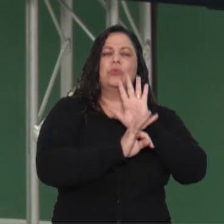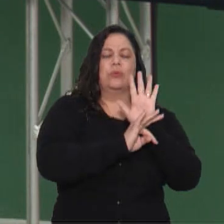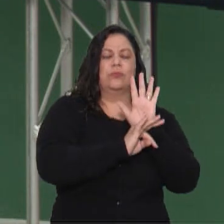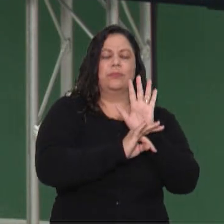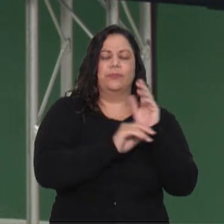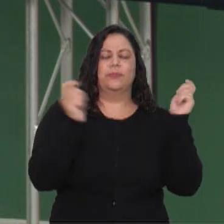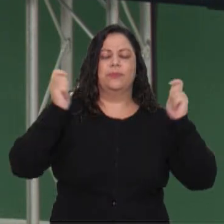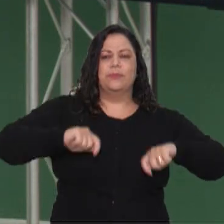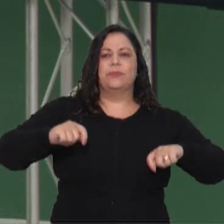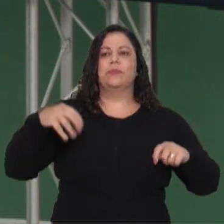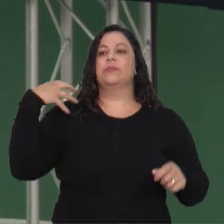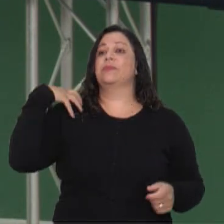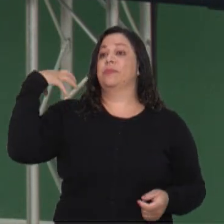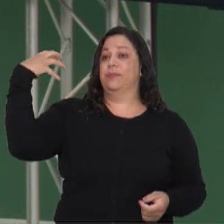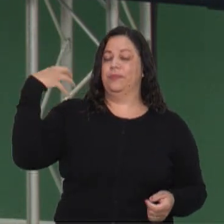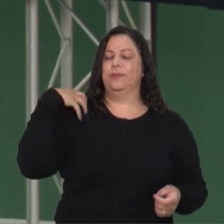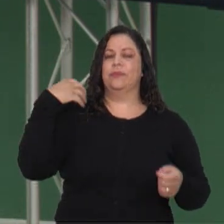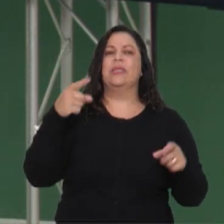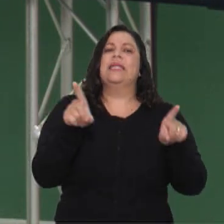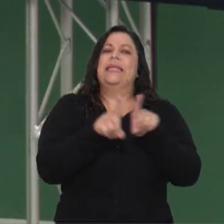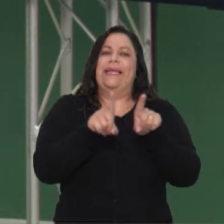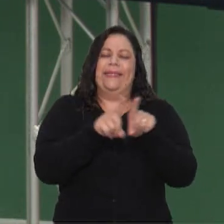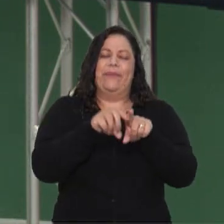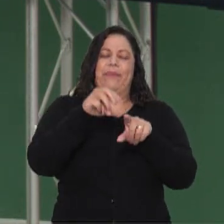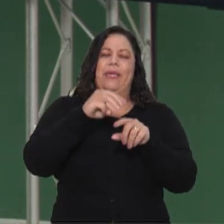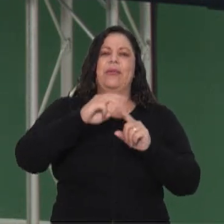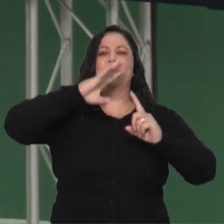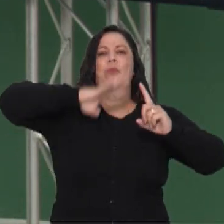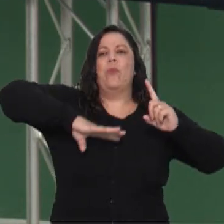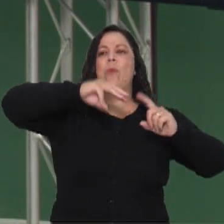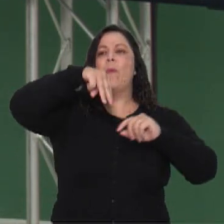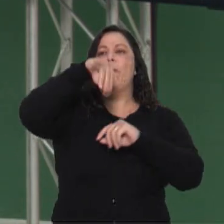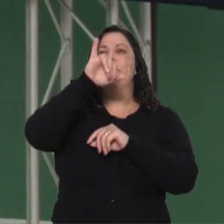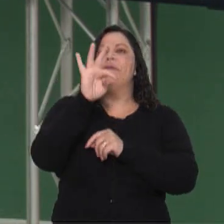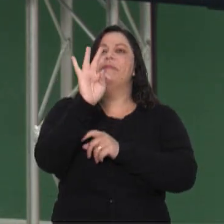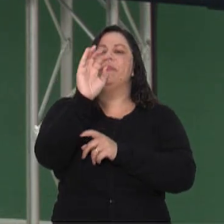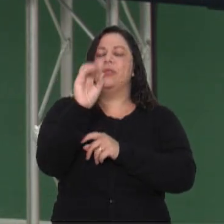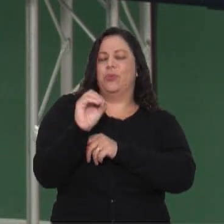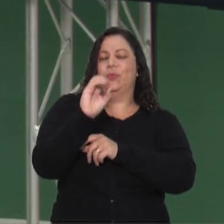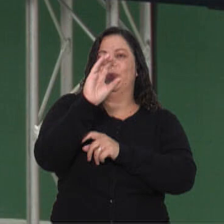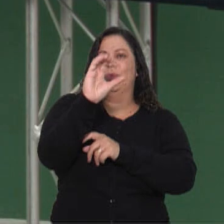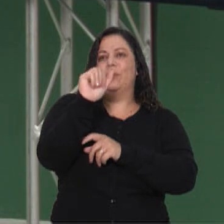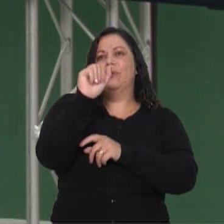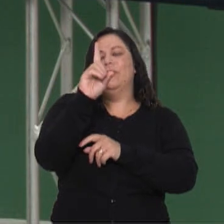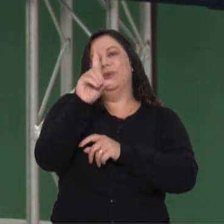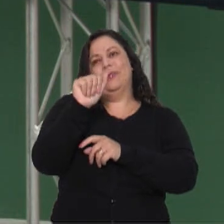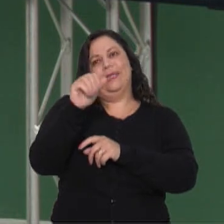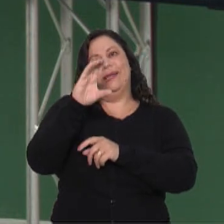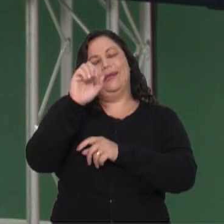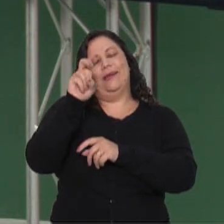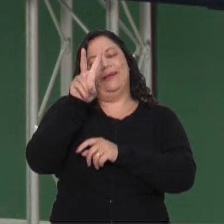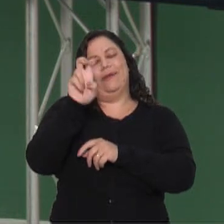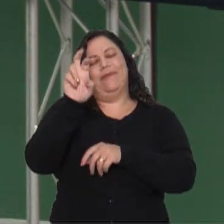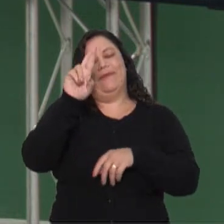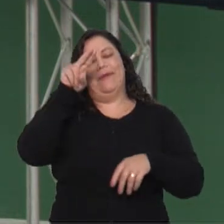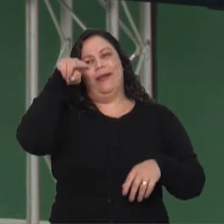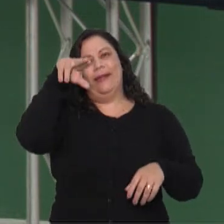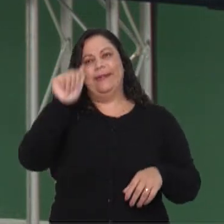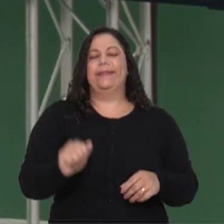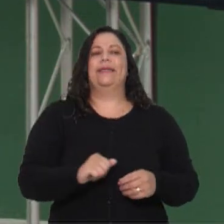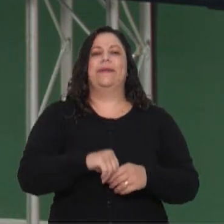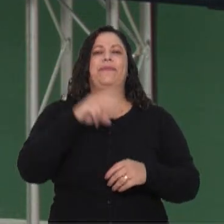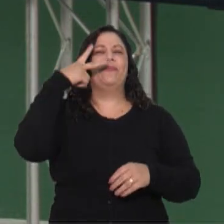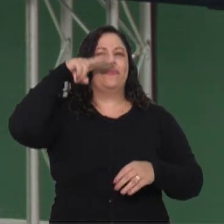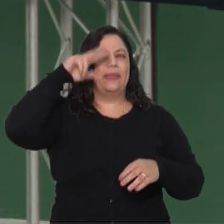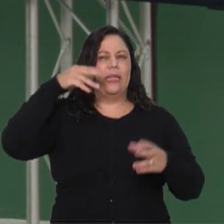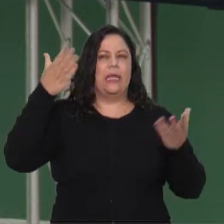que é o chamado Mito da Caverna, a Alegoria da Caverna, vão culminar na questão da educação.